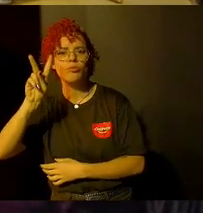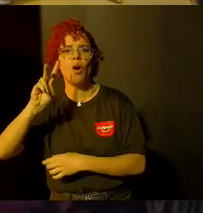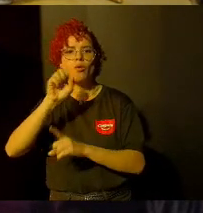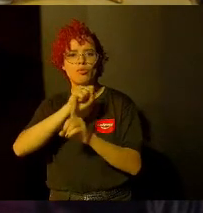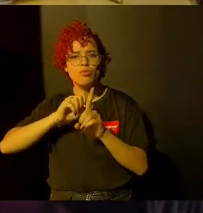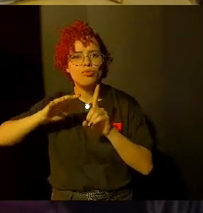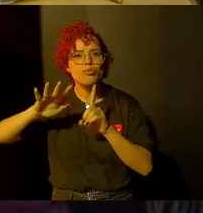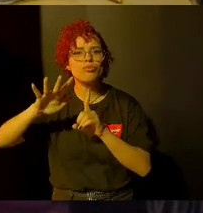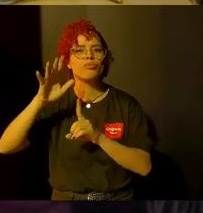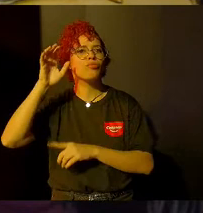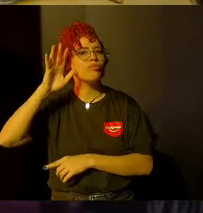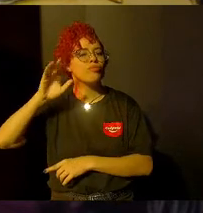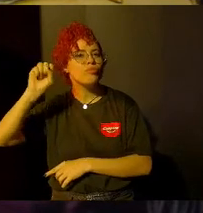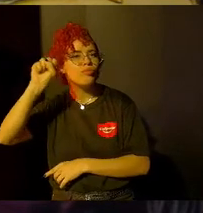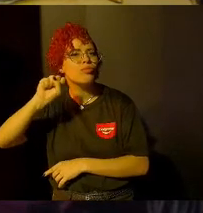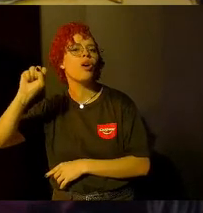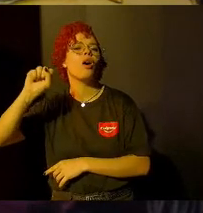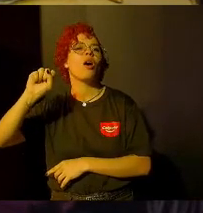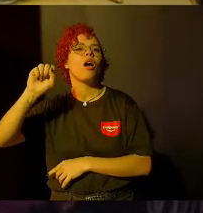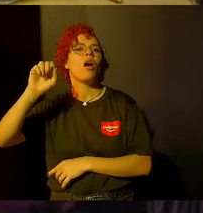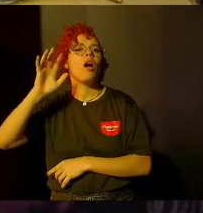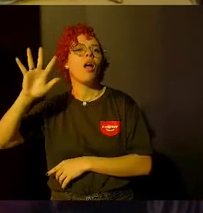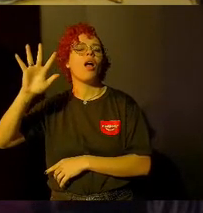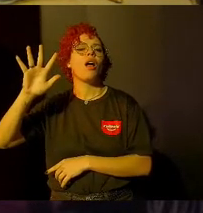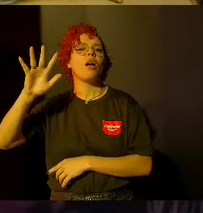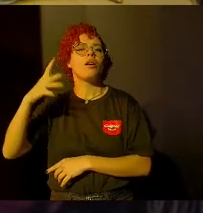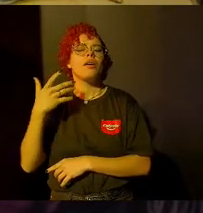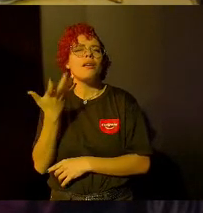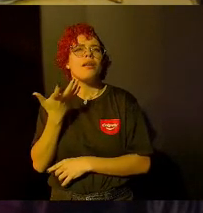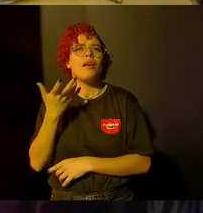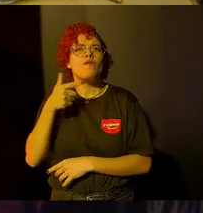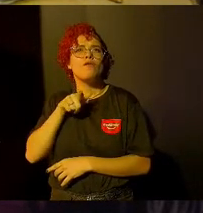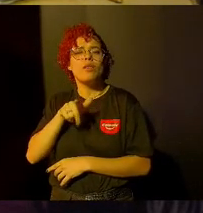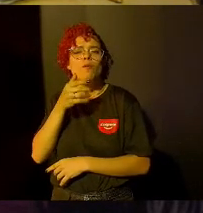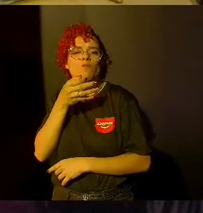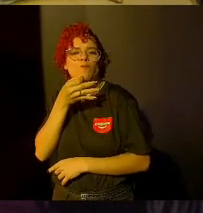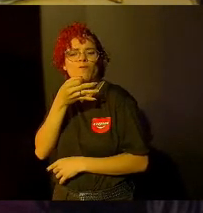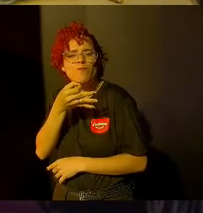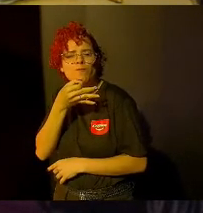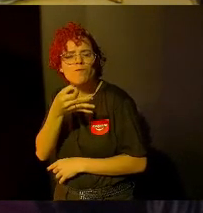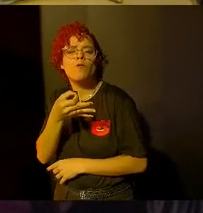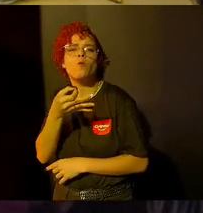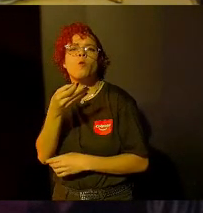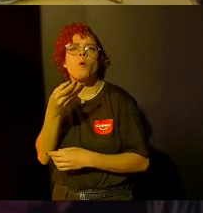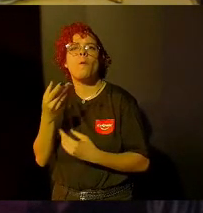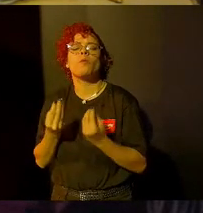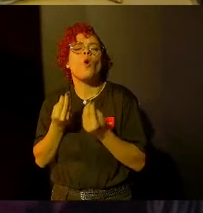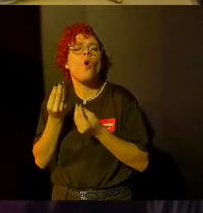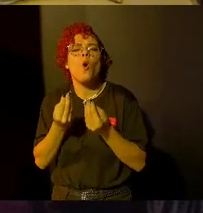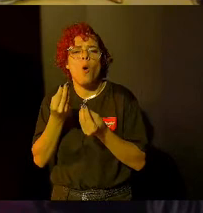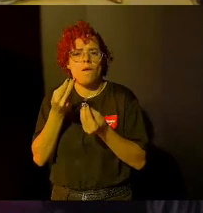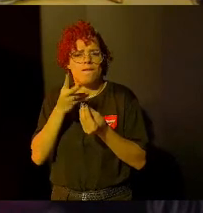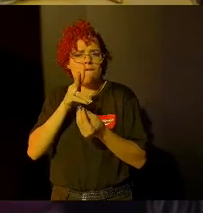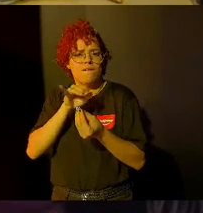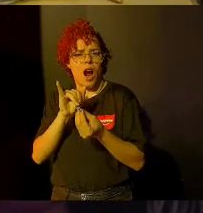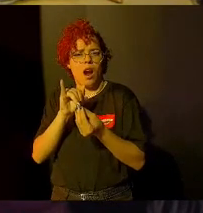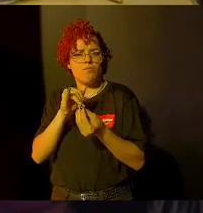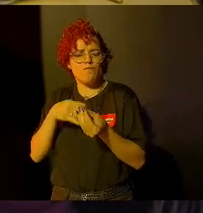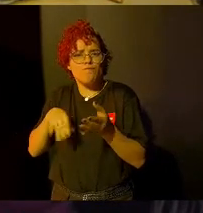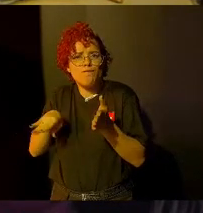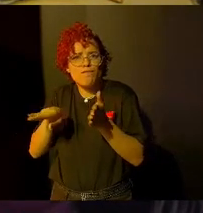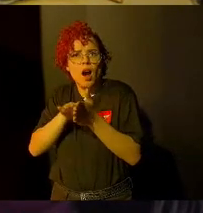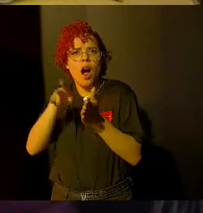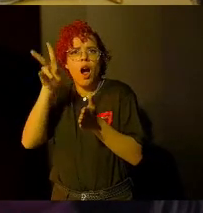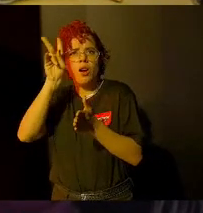Sociologia Então queria que você comentasse como é que você vai chegar essa história